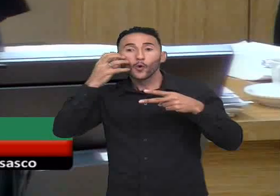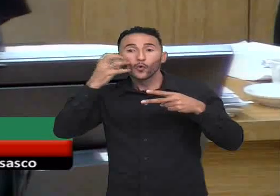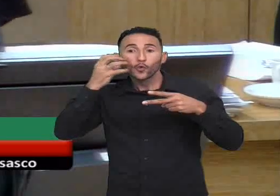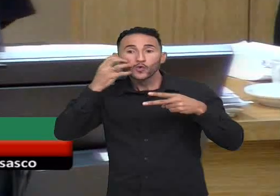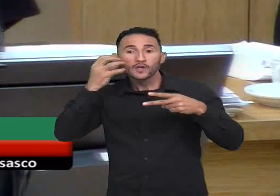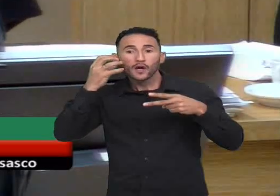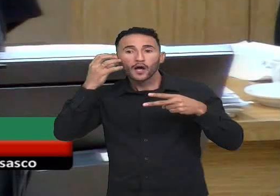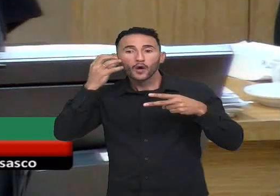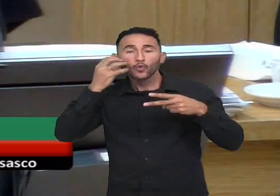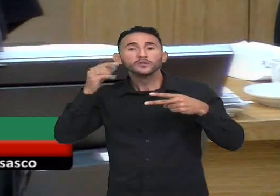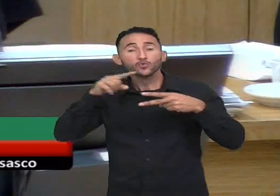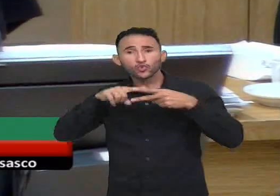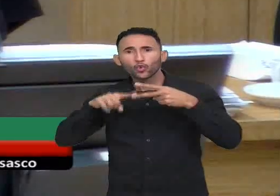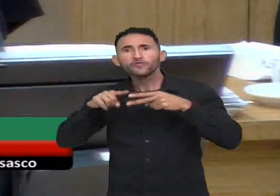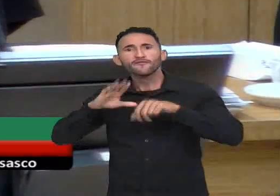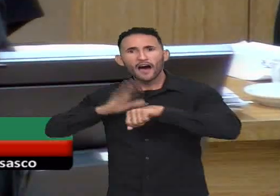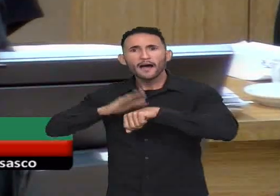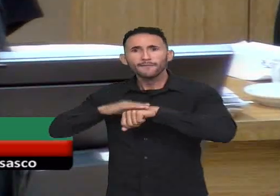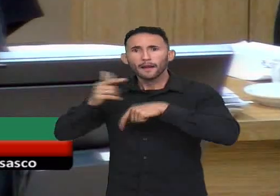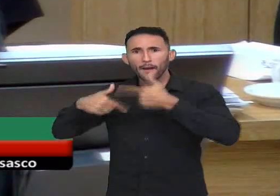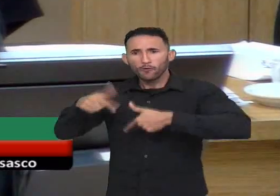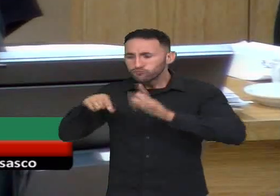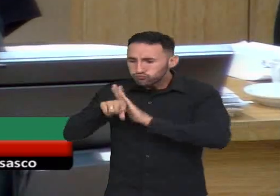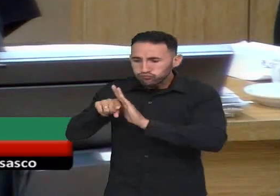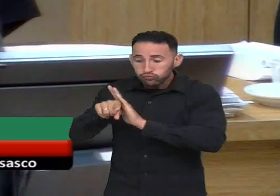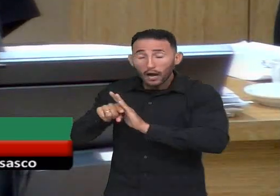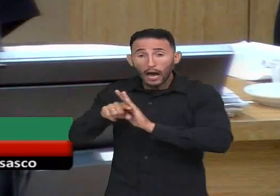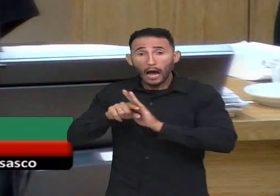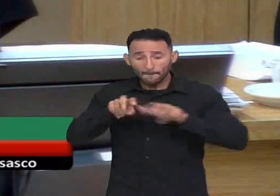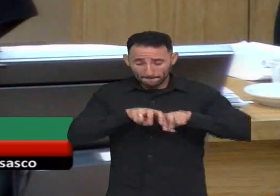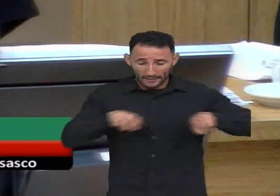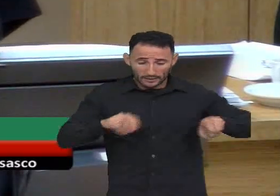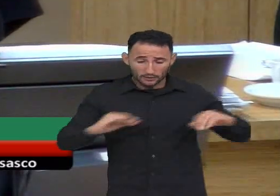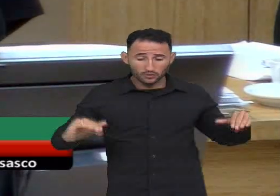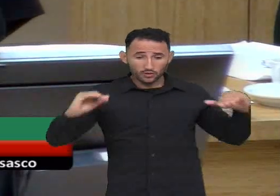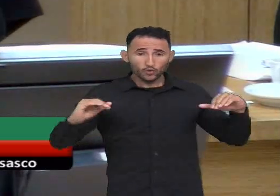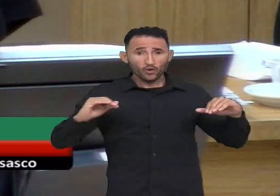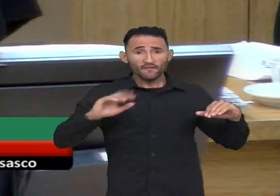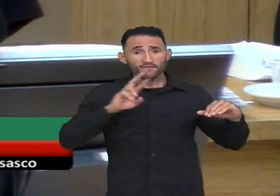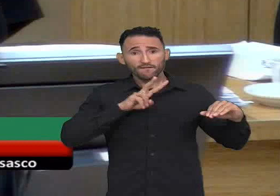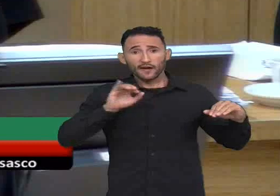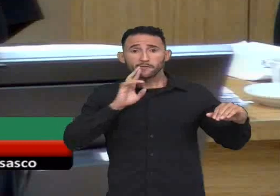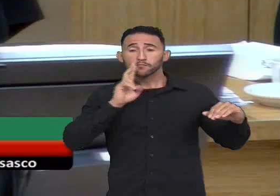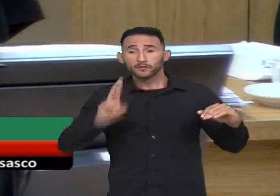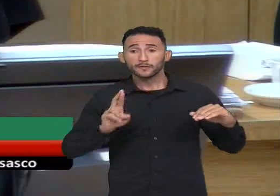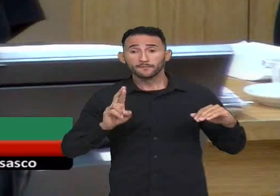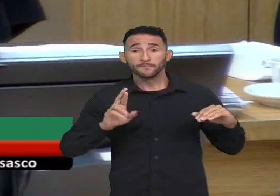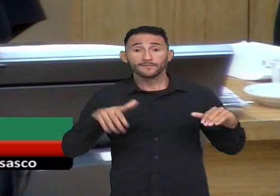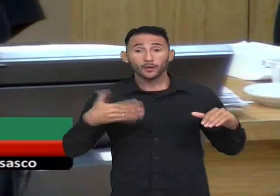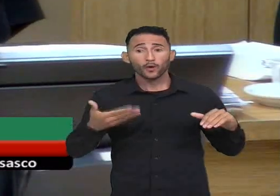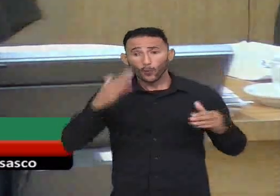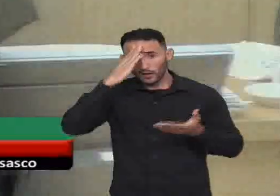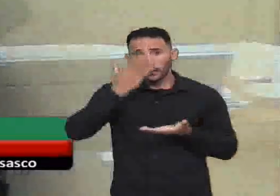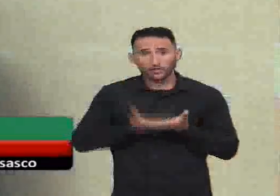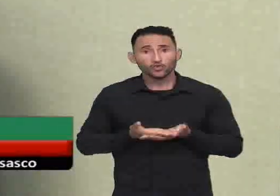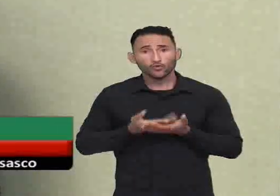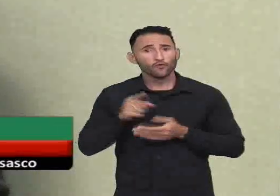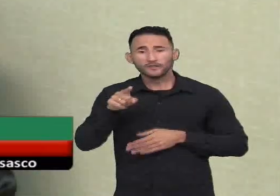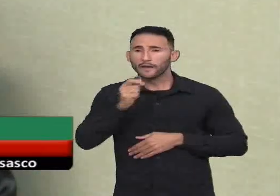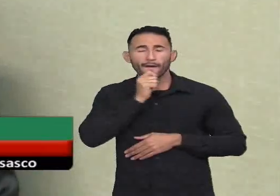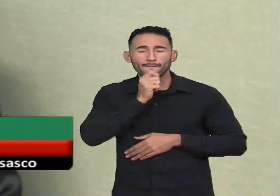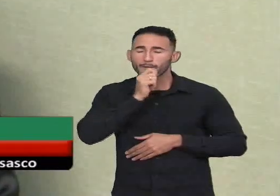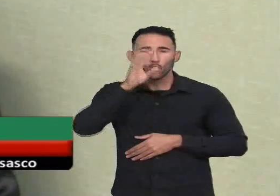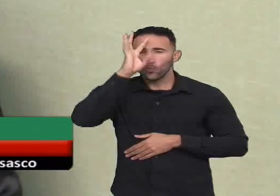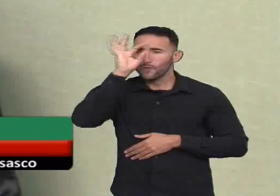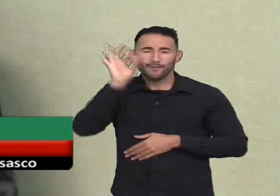eles já estão fazendo esse trabalho, e você pode ter certeza que a mesa diretora vai dar a resposta. Presidente, tá bom, obrigado. Eu creio que Vossa Excelência não me entendeu. Eu